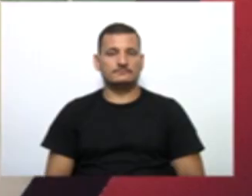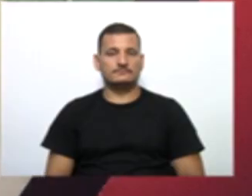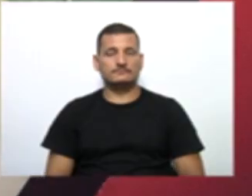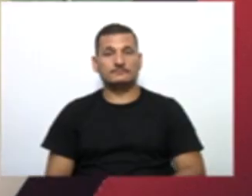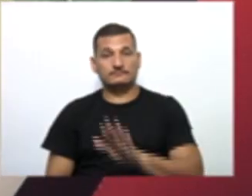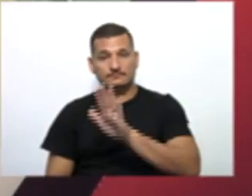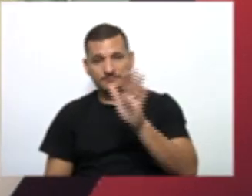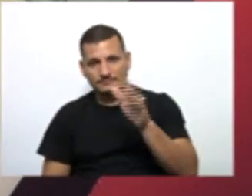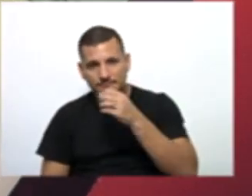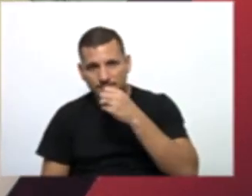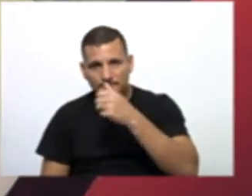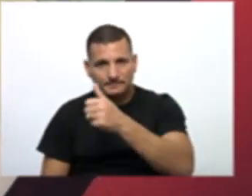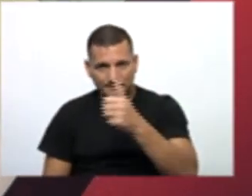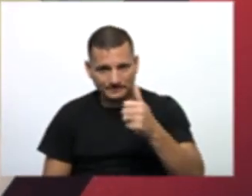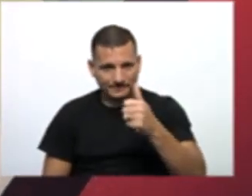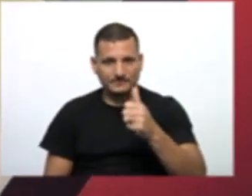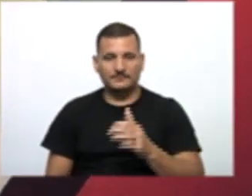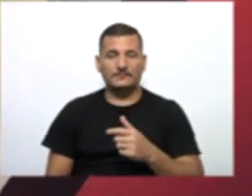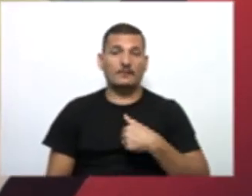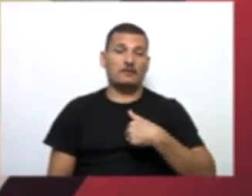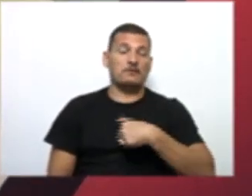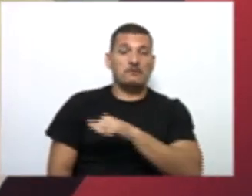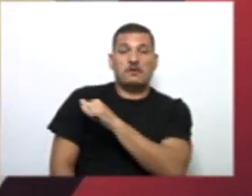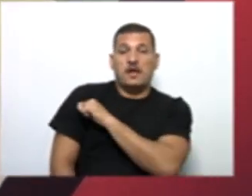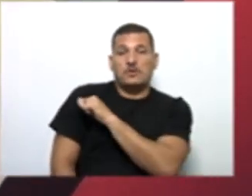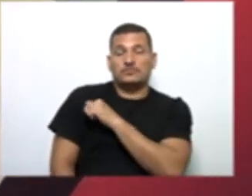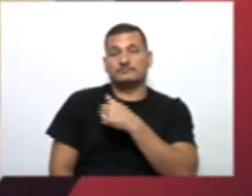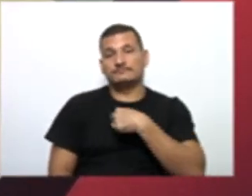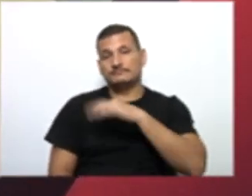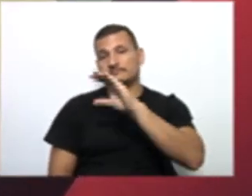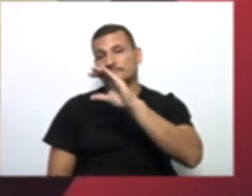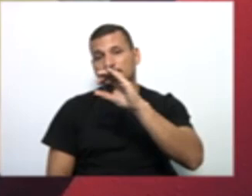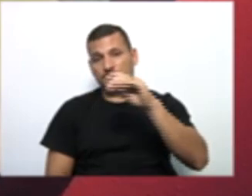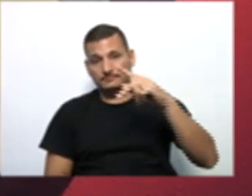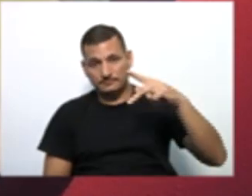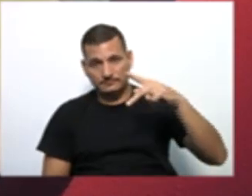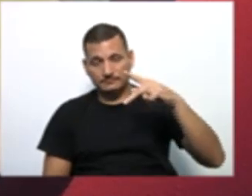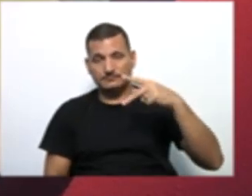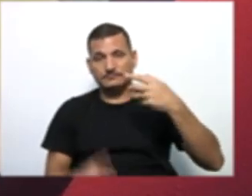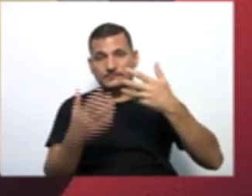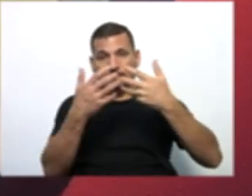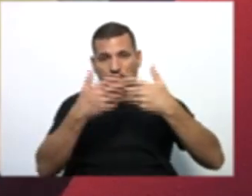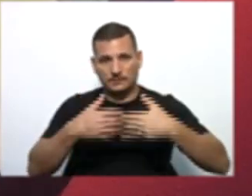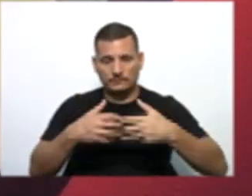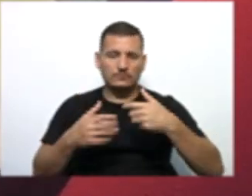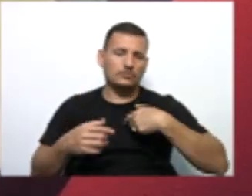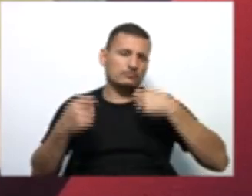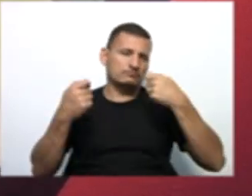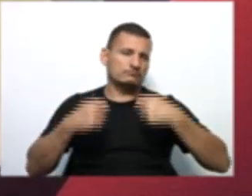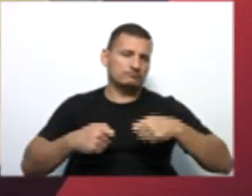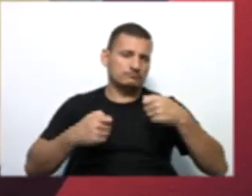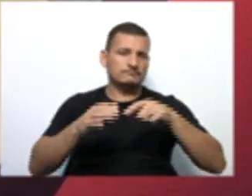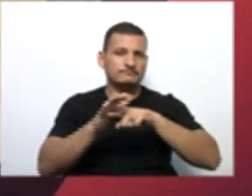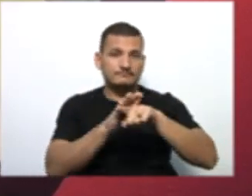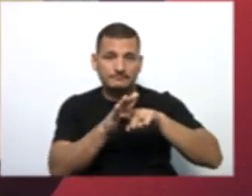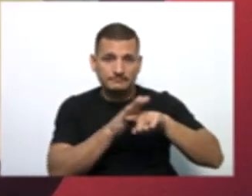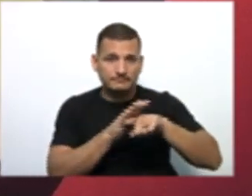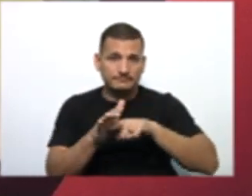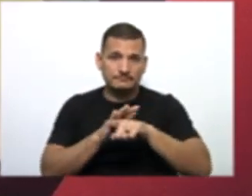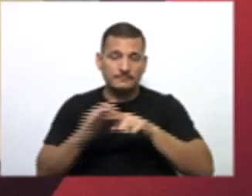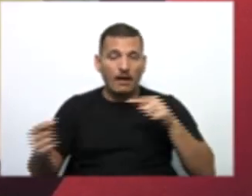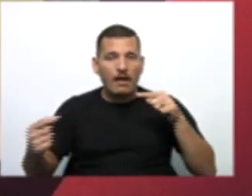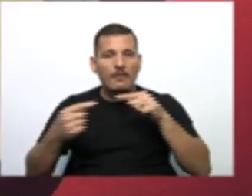Olá pessoal, tudo bem? Sou aluno de cooperativismo do IFRO e preciso realizar uma pesquisa relacionada ao meu